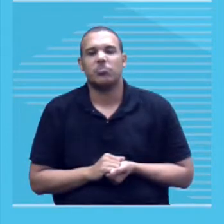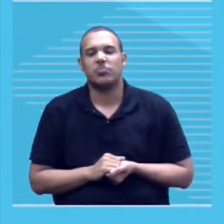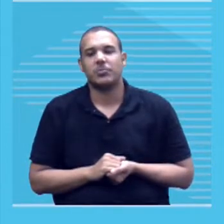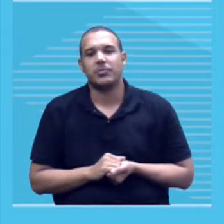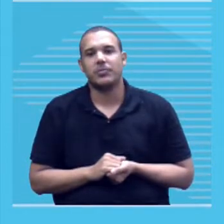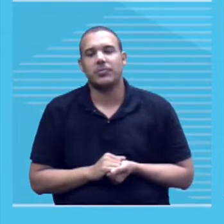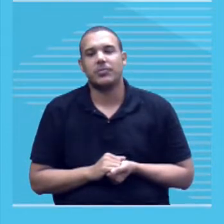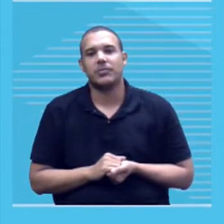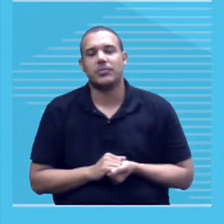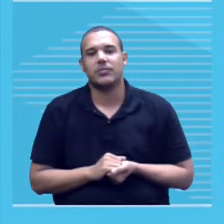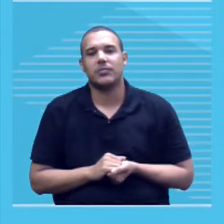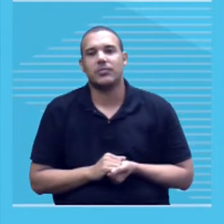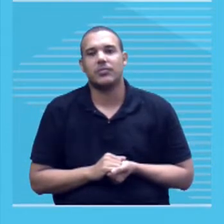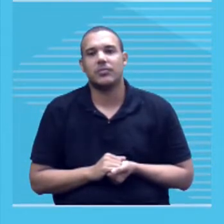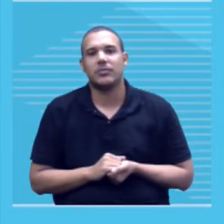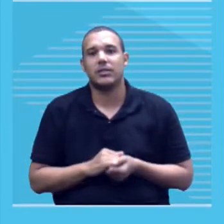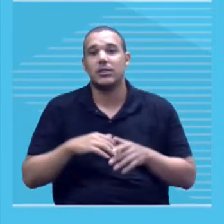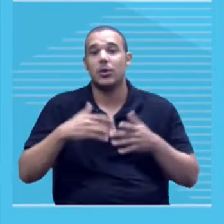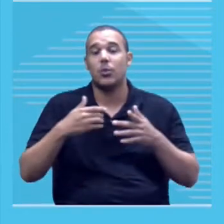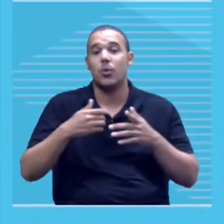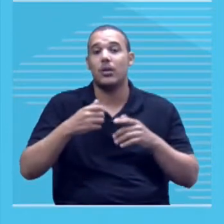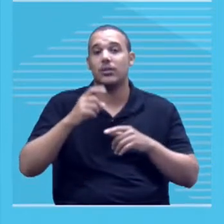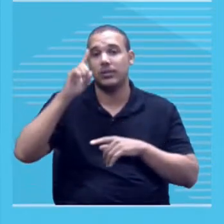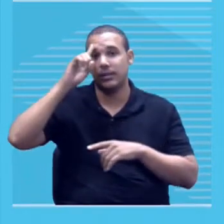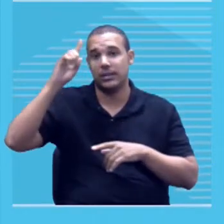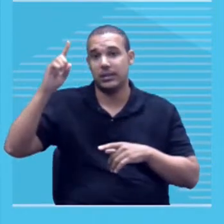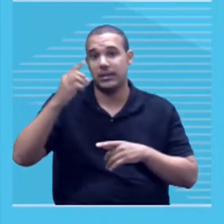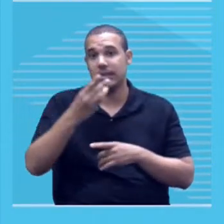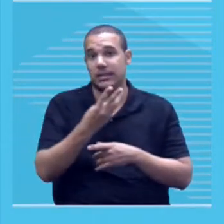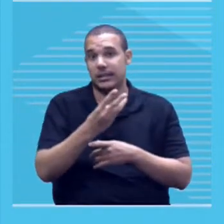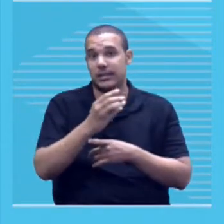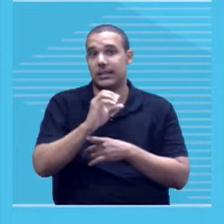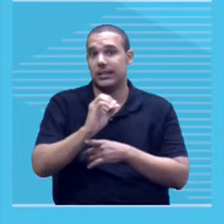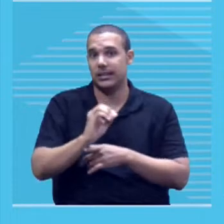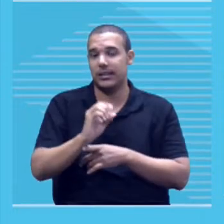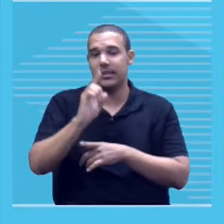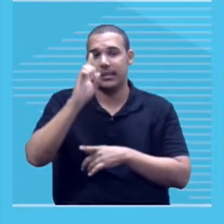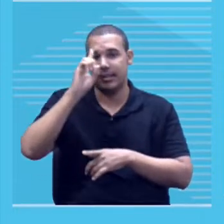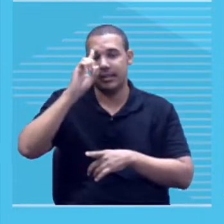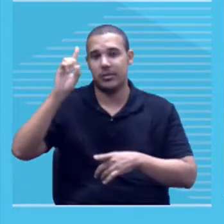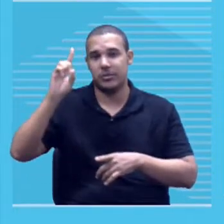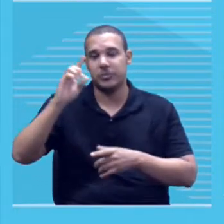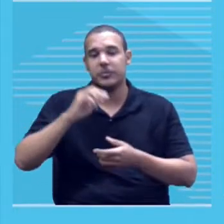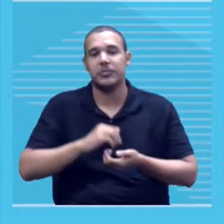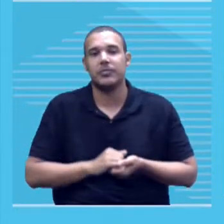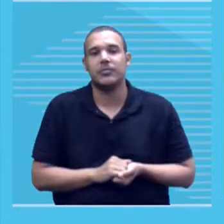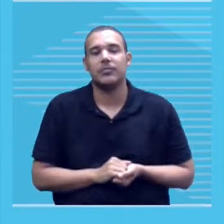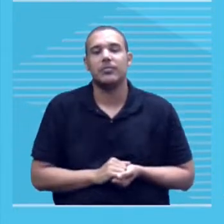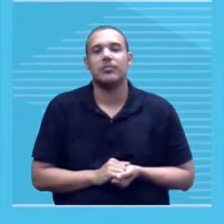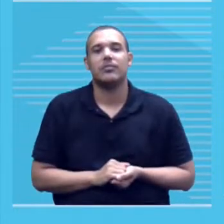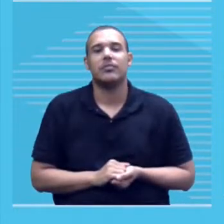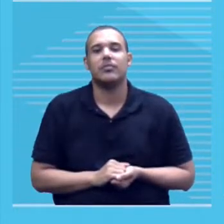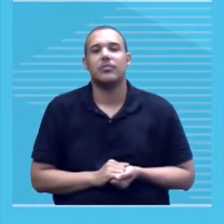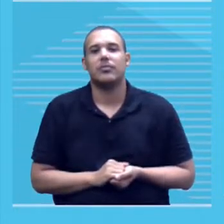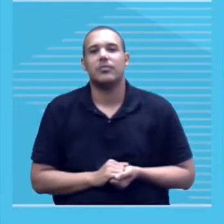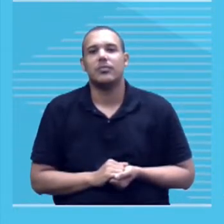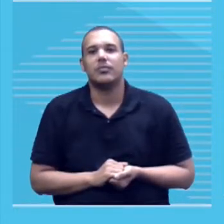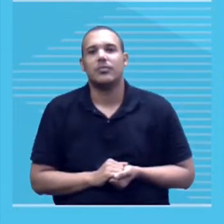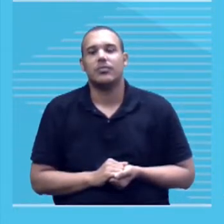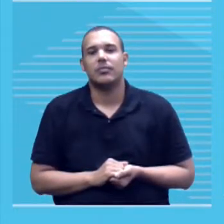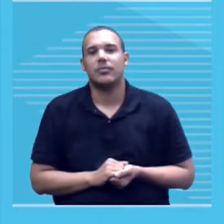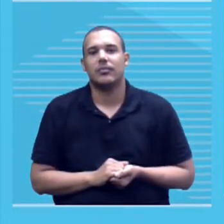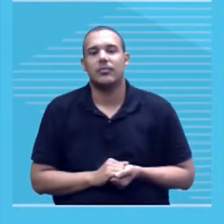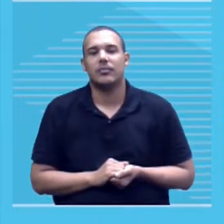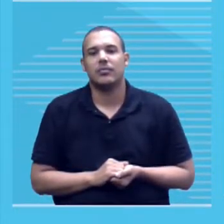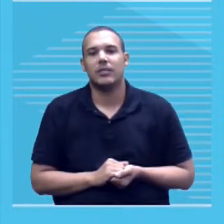questão. Custo mensal são quantos dias? 30 dias. Bom, 30 dias. Não os 31, não